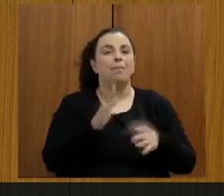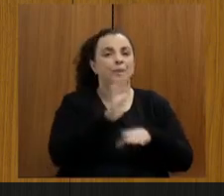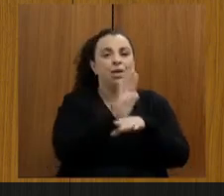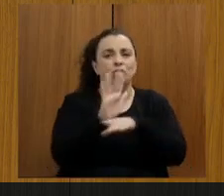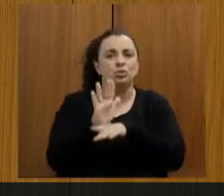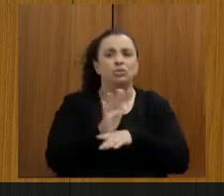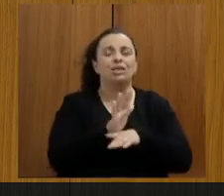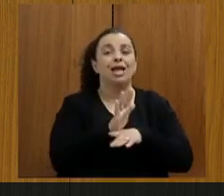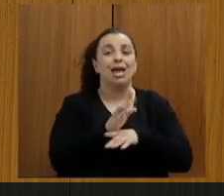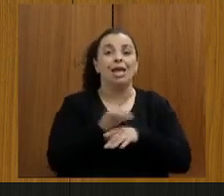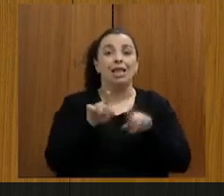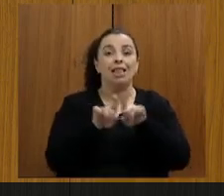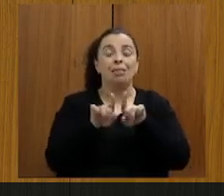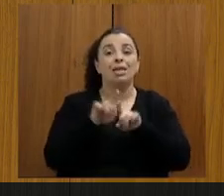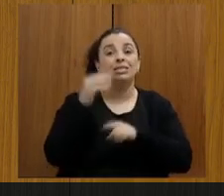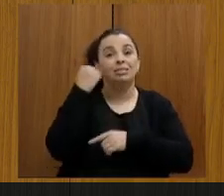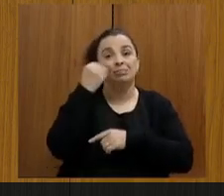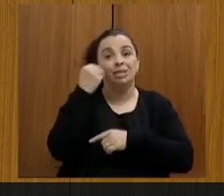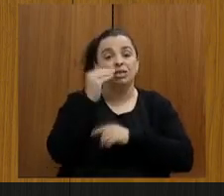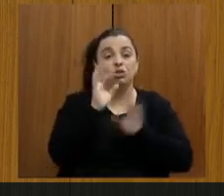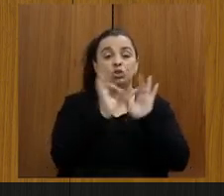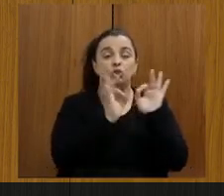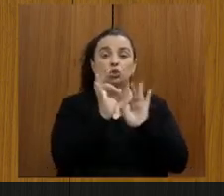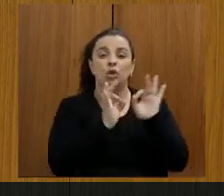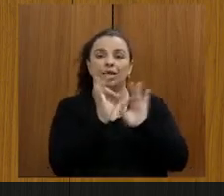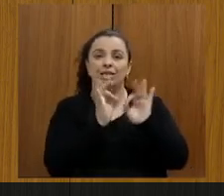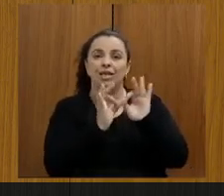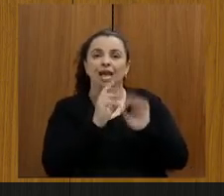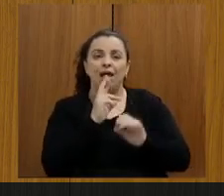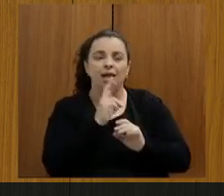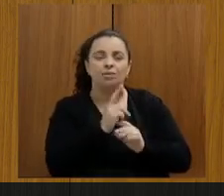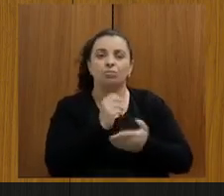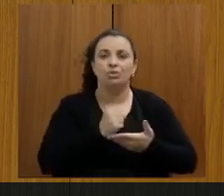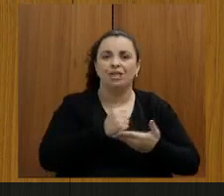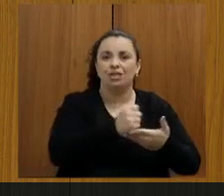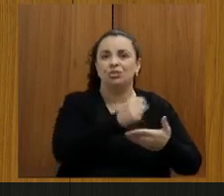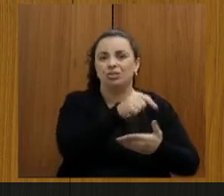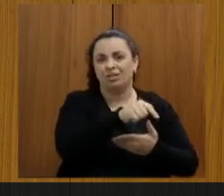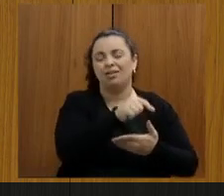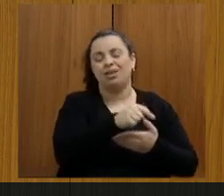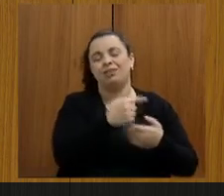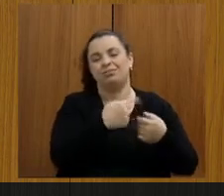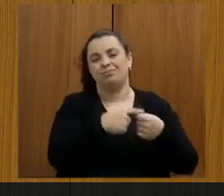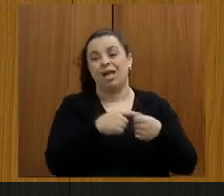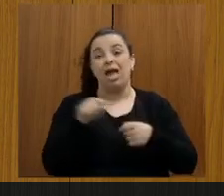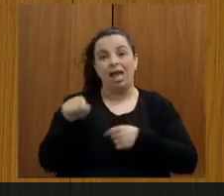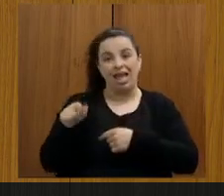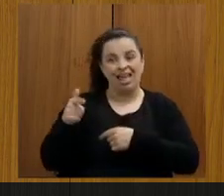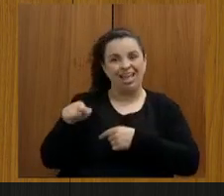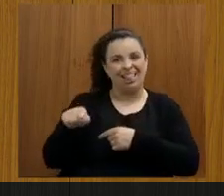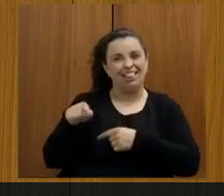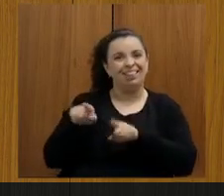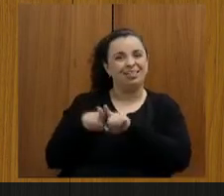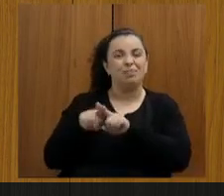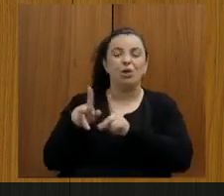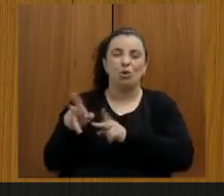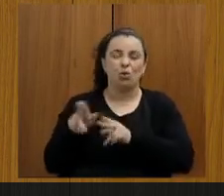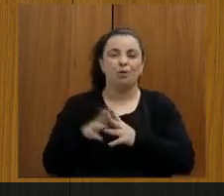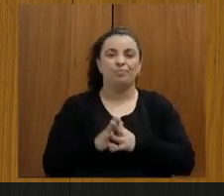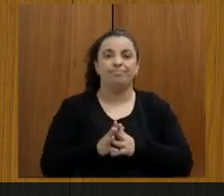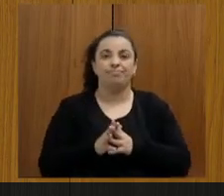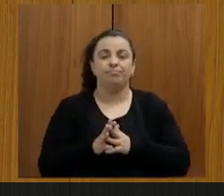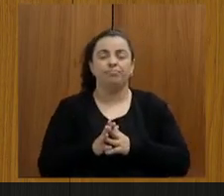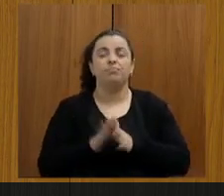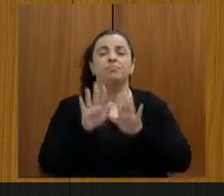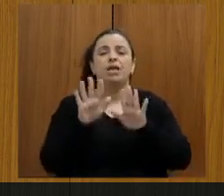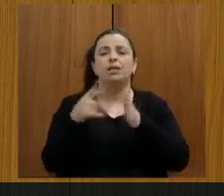em organizar a resposta no município Alvinópolis aconteceu da mesma forma se refere a incêndios em